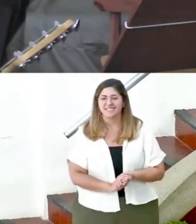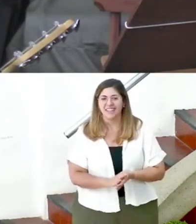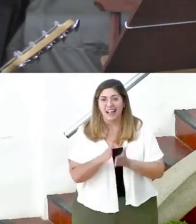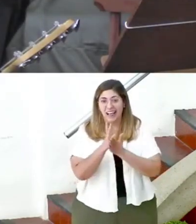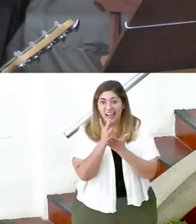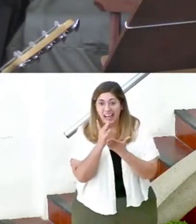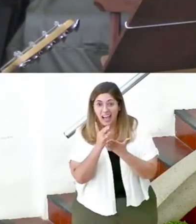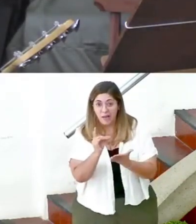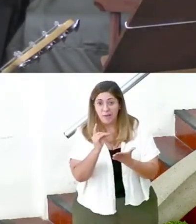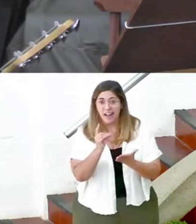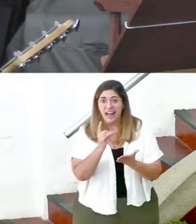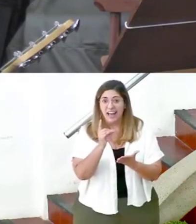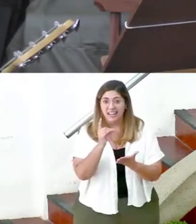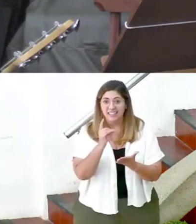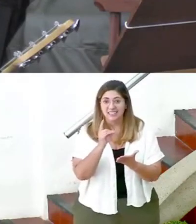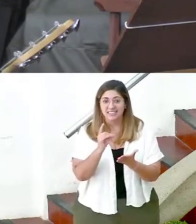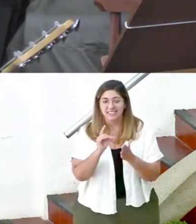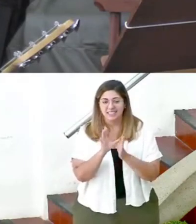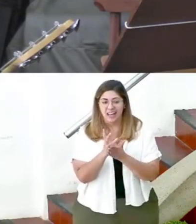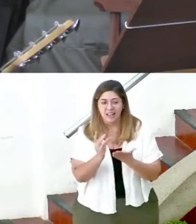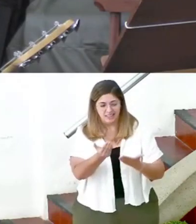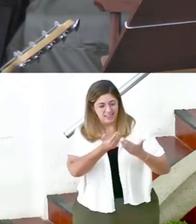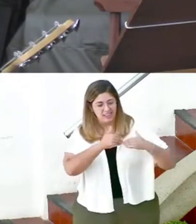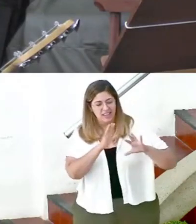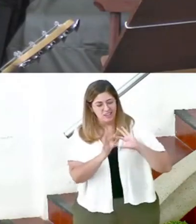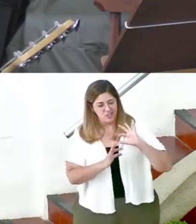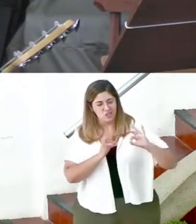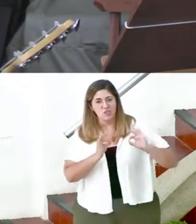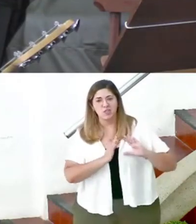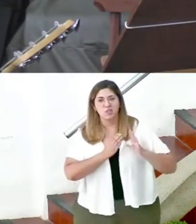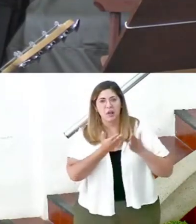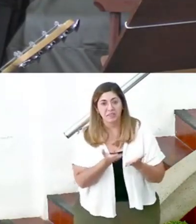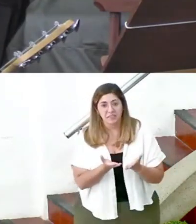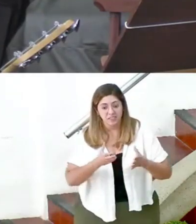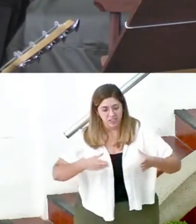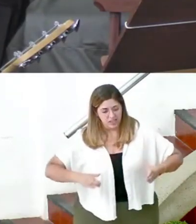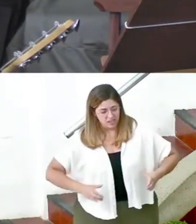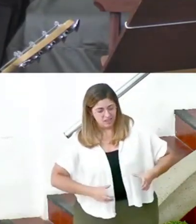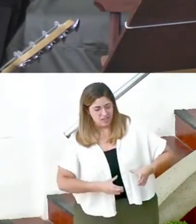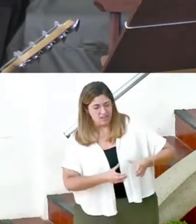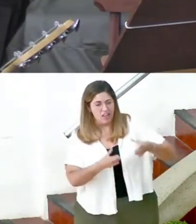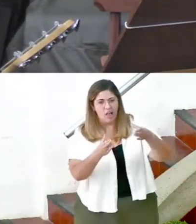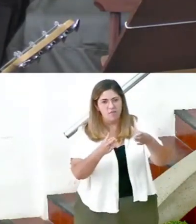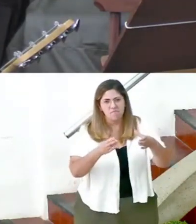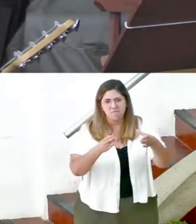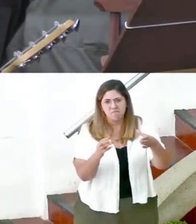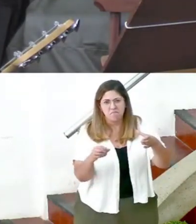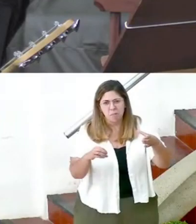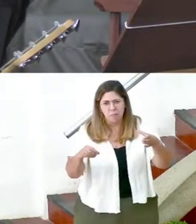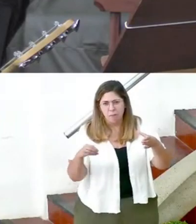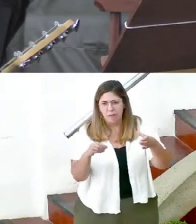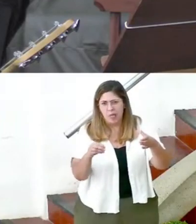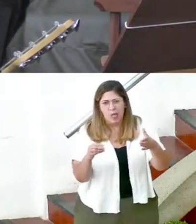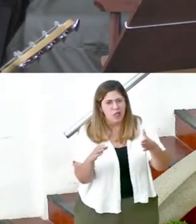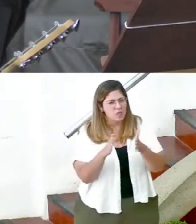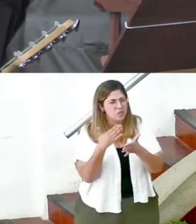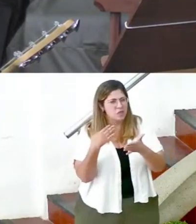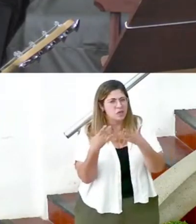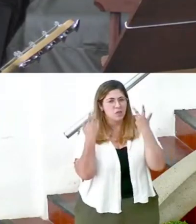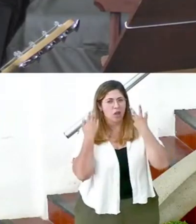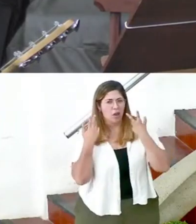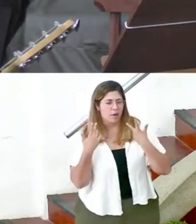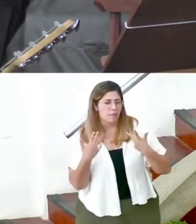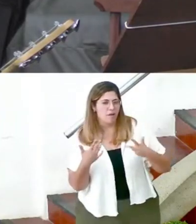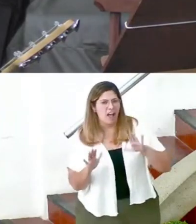palavra mesmo é o nosso tesouro. Por fora, vasos de barro. Por mais que a gente dê uma adornada